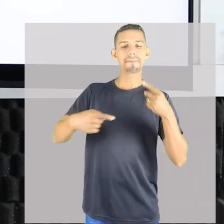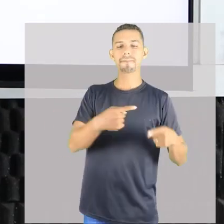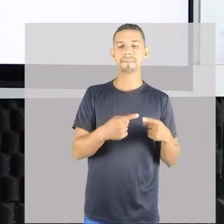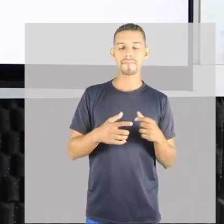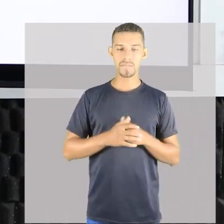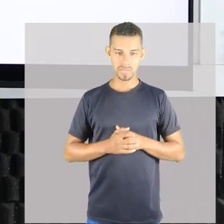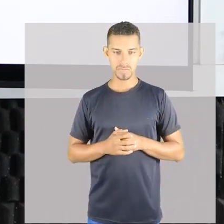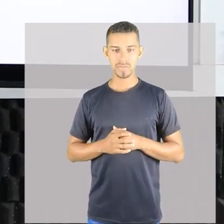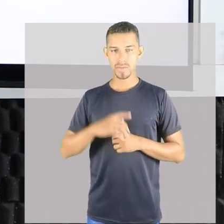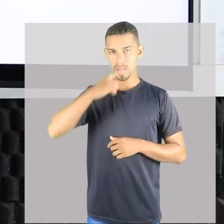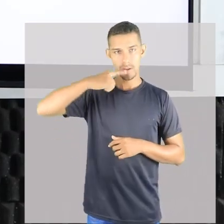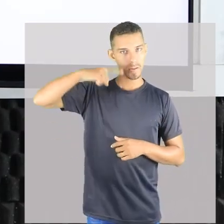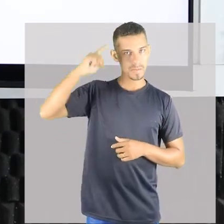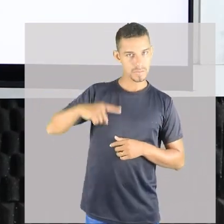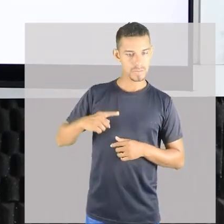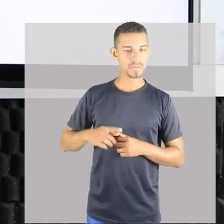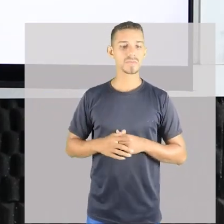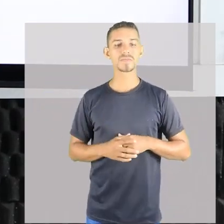na Rússia.